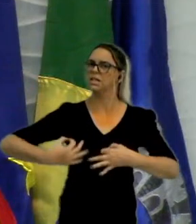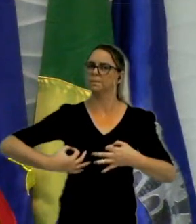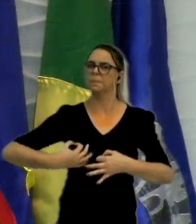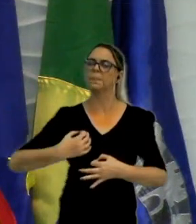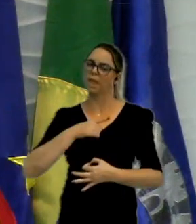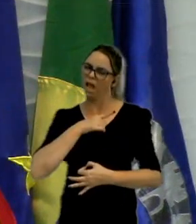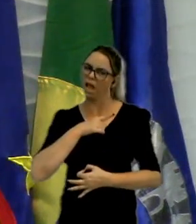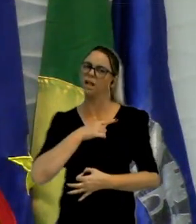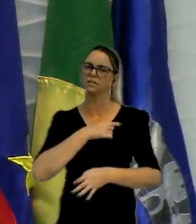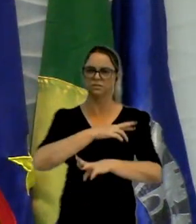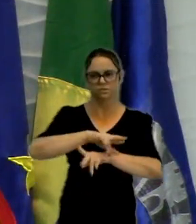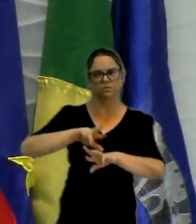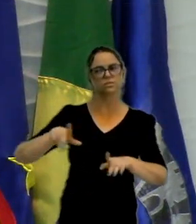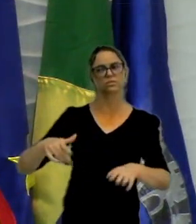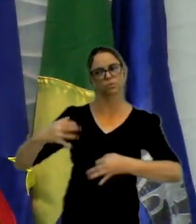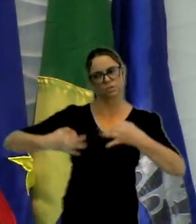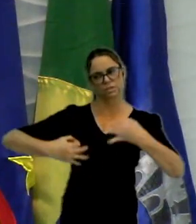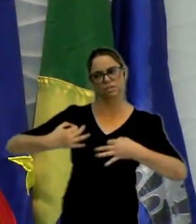coisas e é lenta.